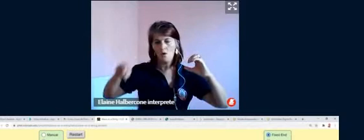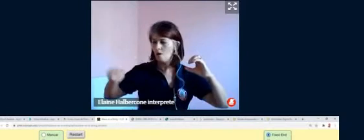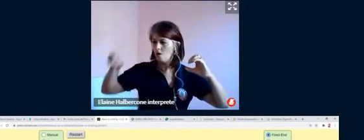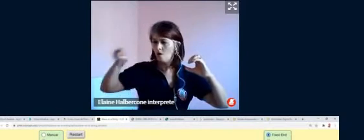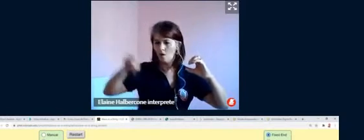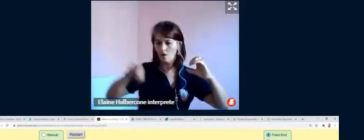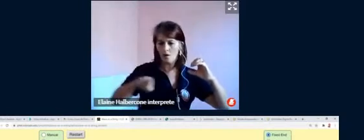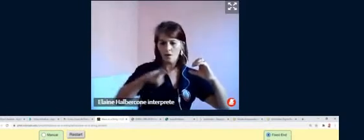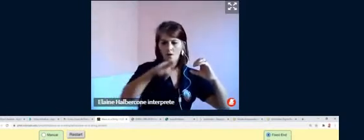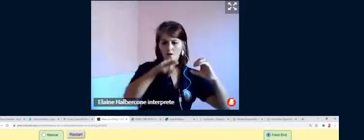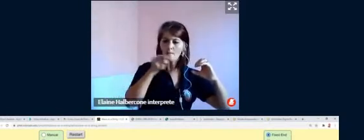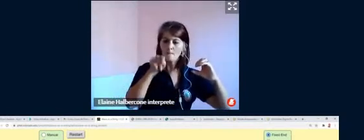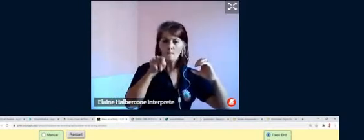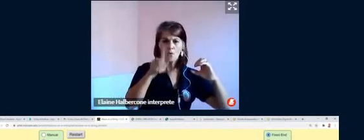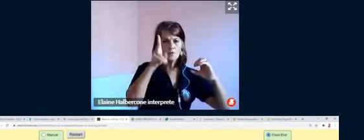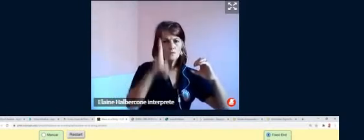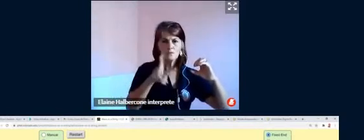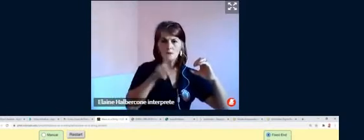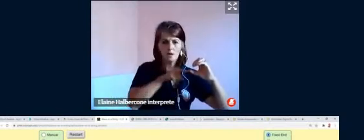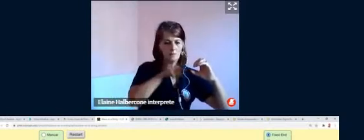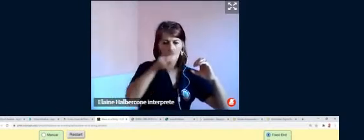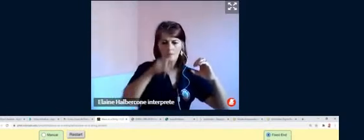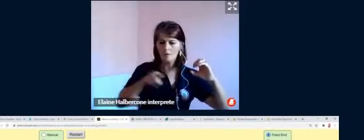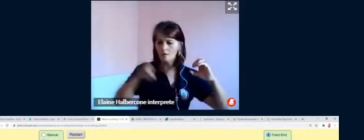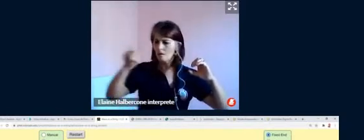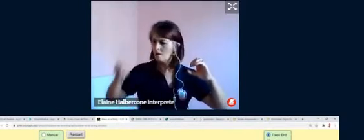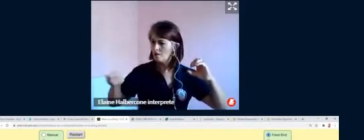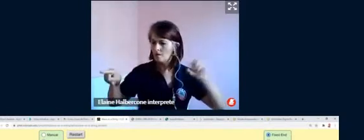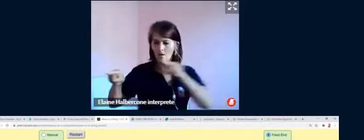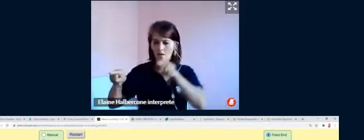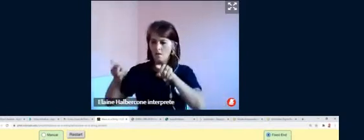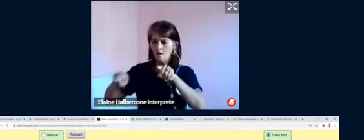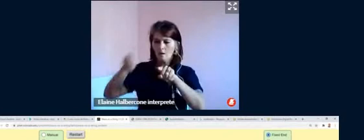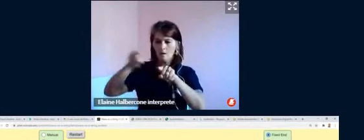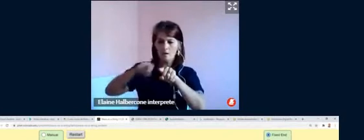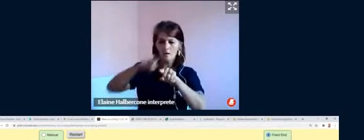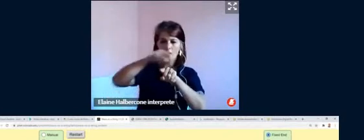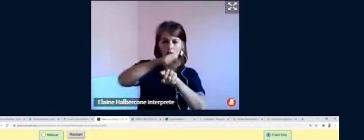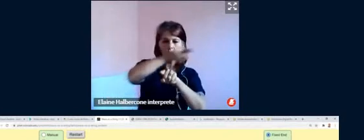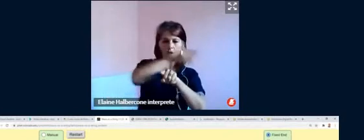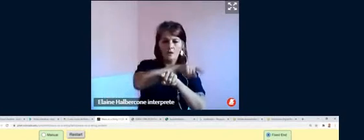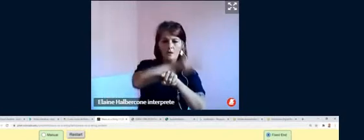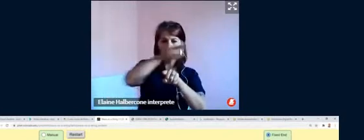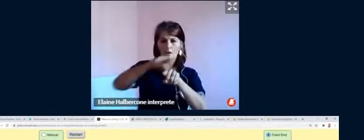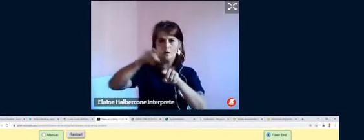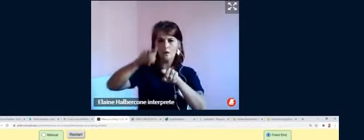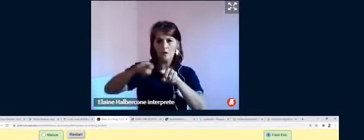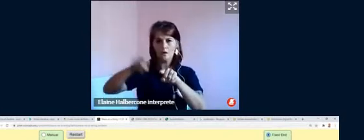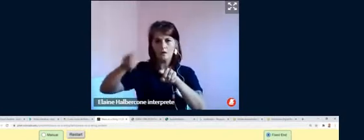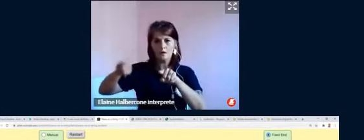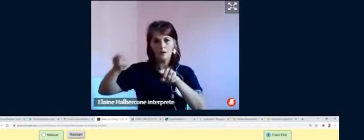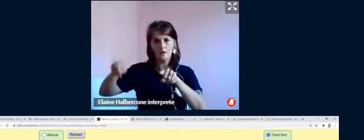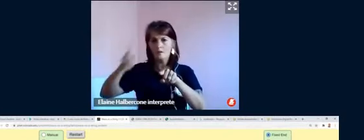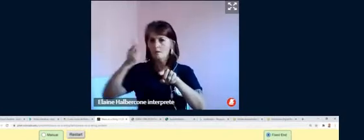Observe que este ponto não sai do lugar, em nenhum momento. Ele só sobe e desce. Eu vou pausar